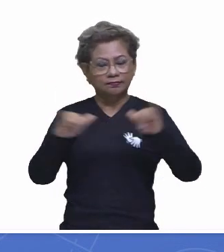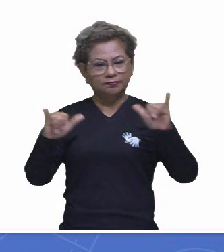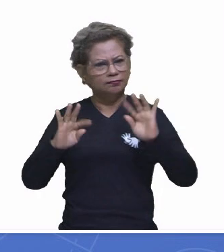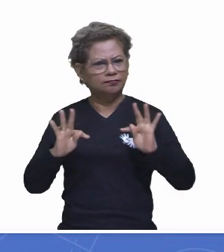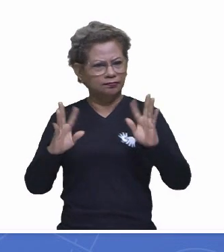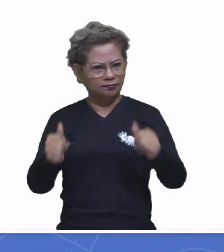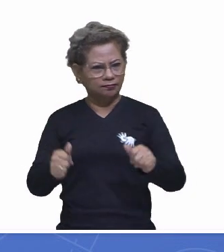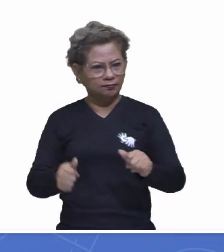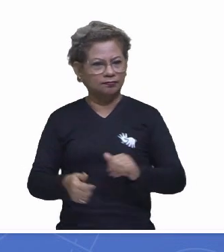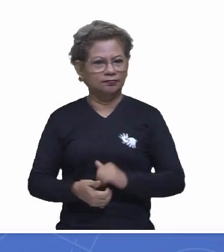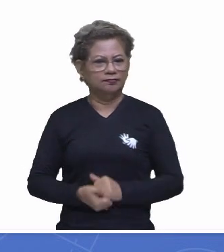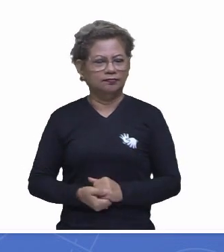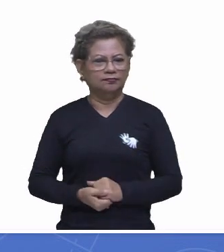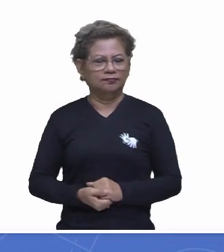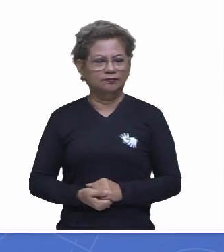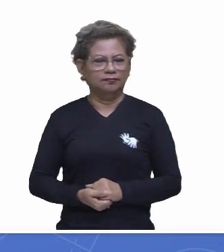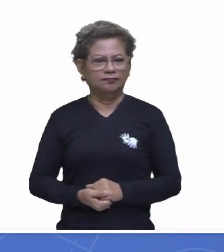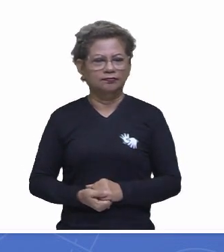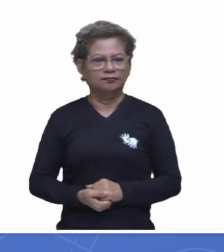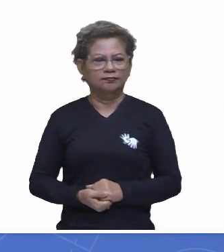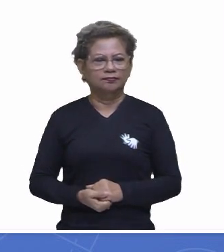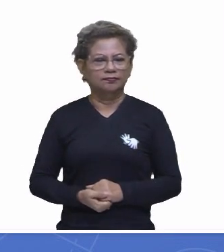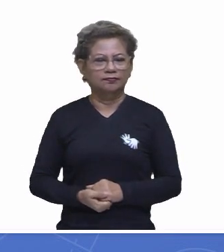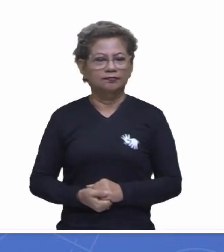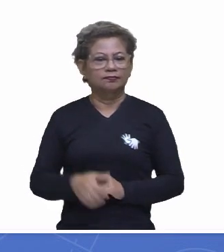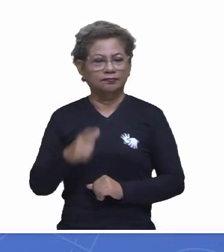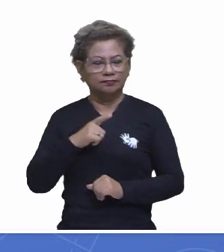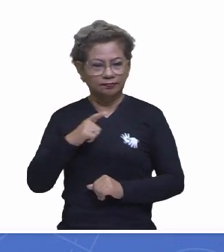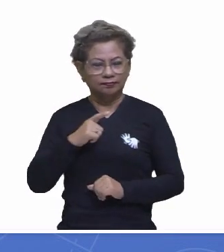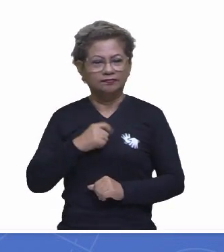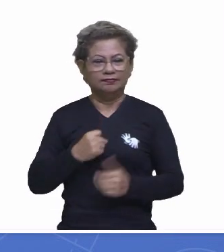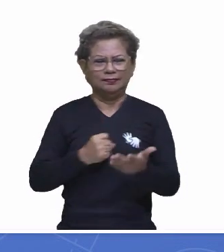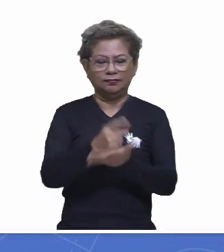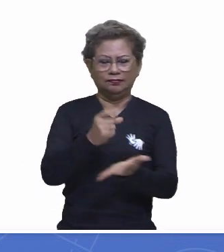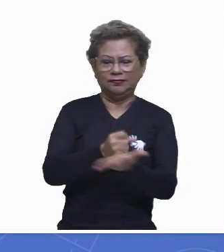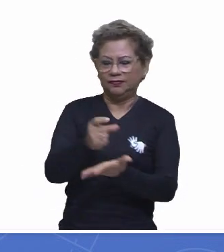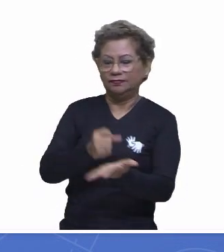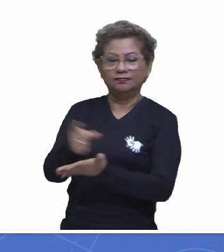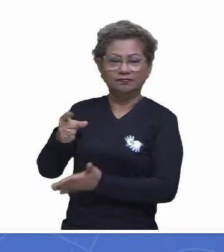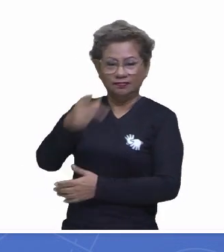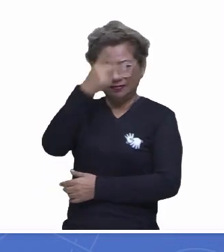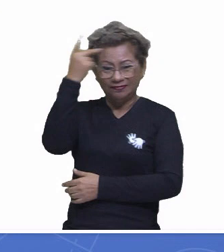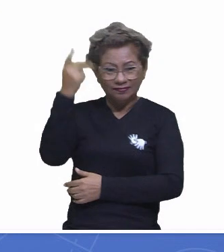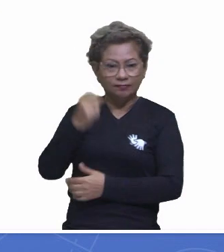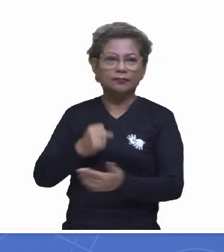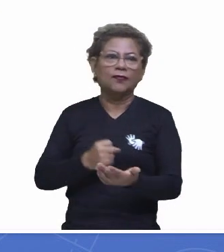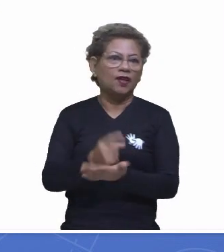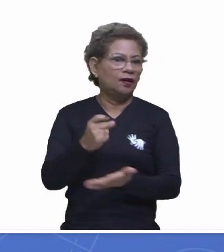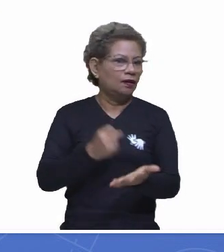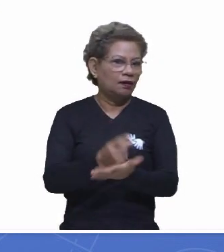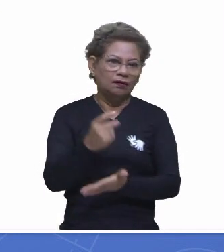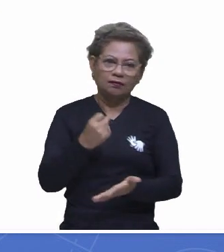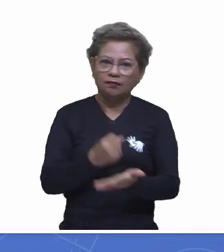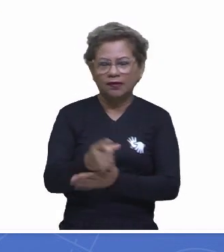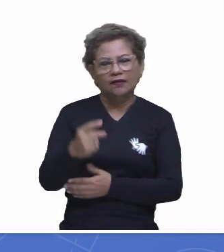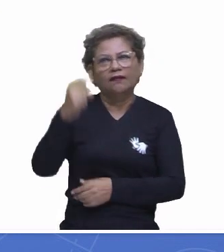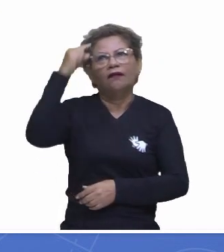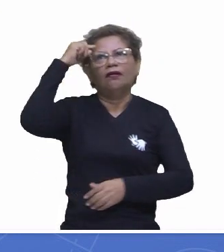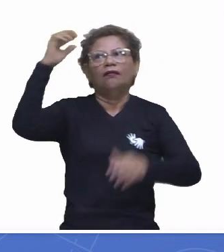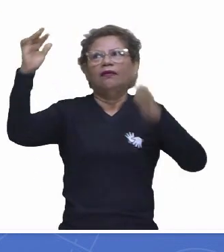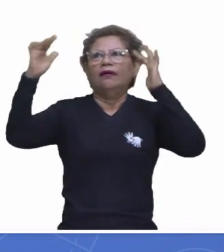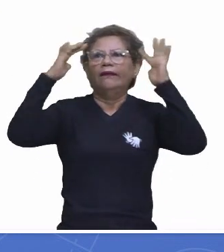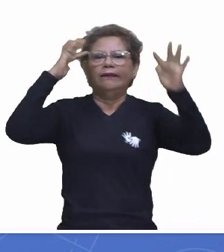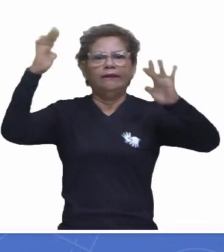pessoal, perceba que eu tenho exatamente essa relação do consumismo das pessoas, não é, com a ilusão,